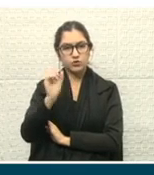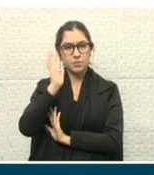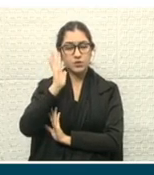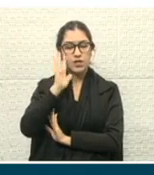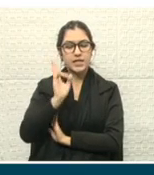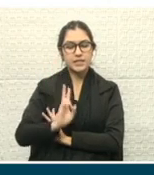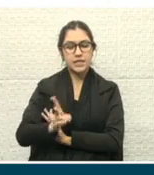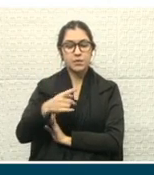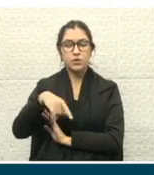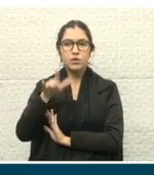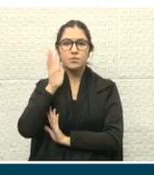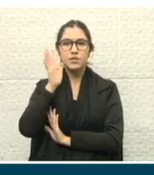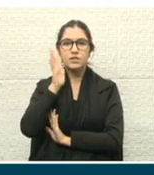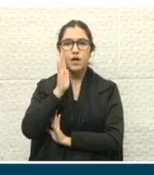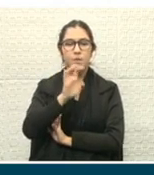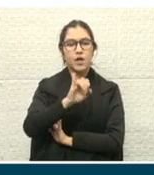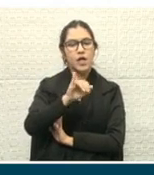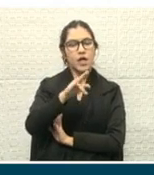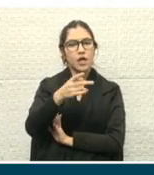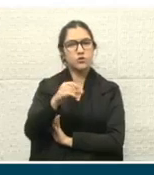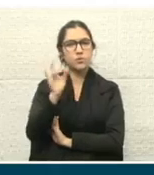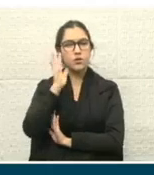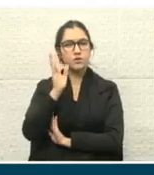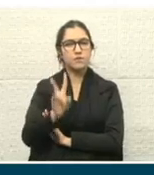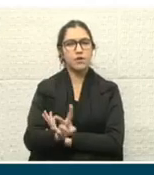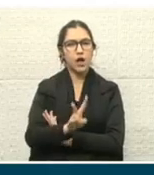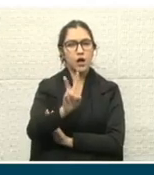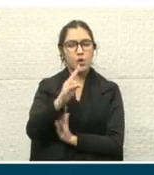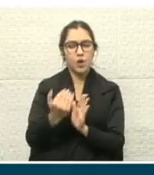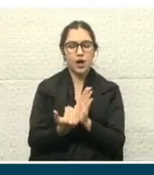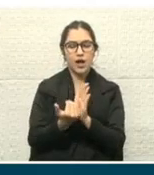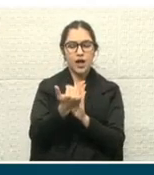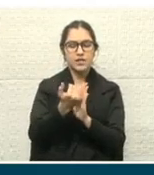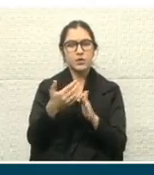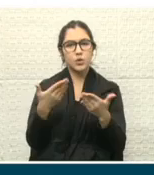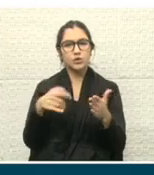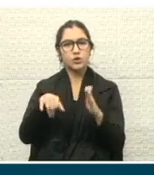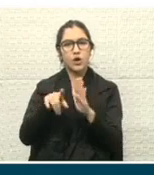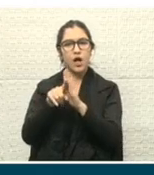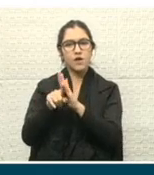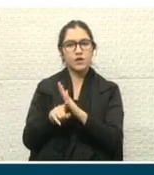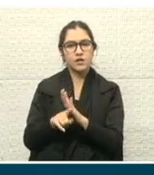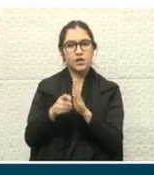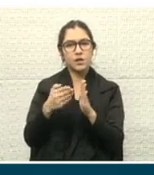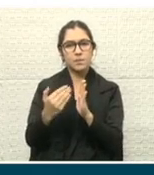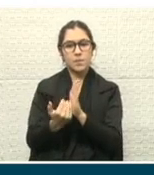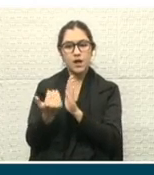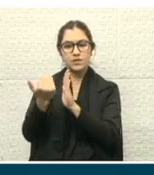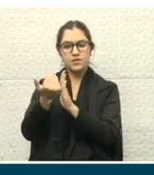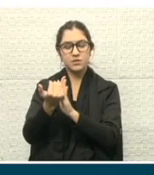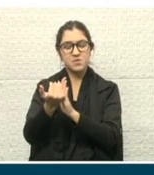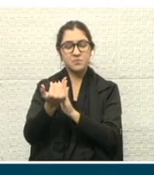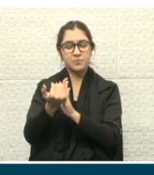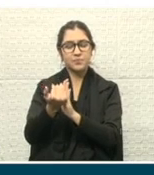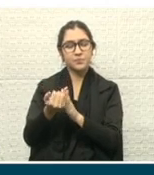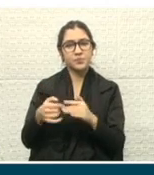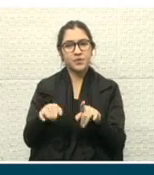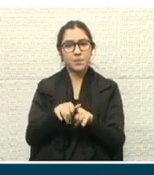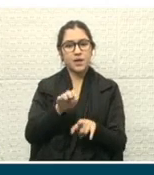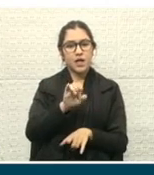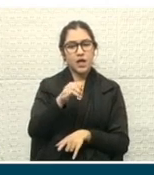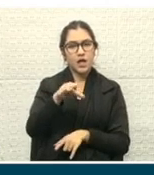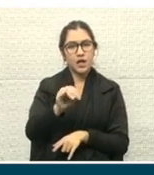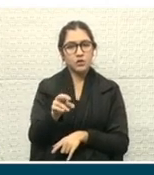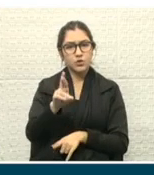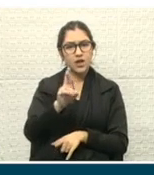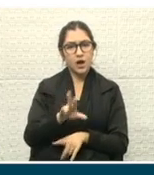Então, sempre nós pensamos no eixo imaginário, os valores crescem quando nós avaliamos o sentido para cima, e no eixo